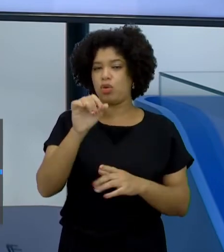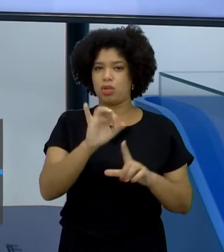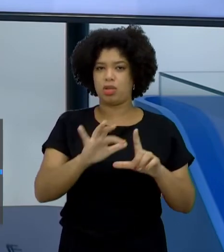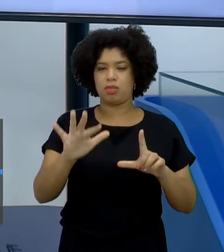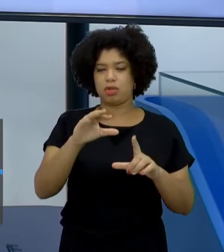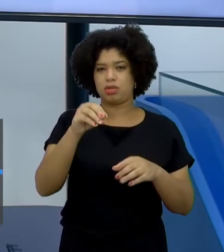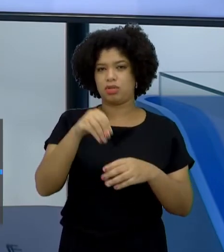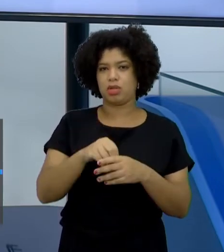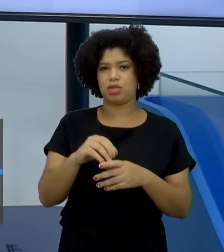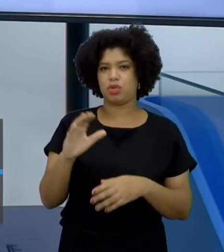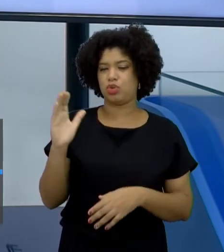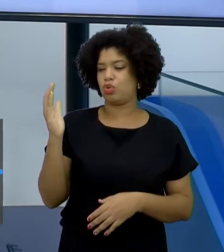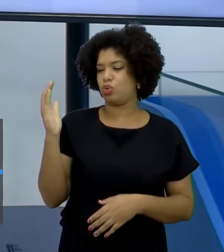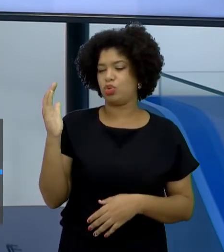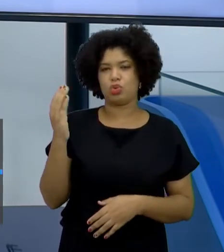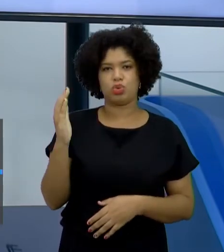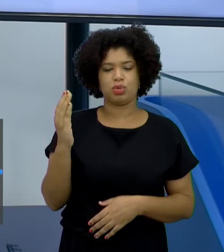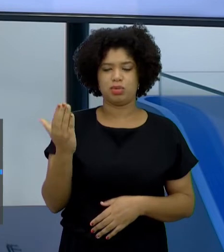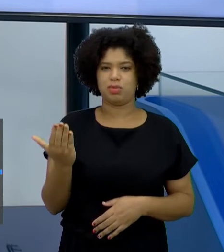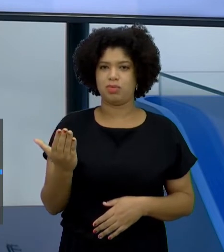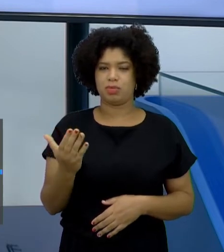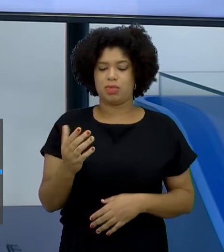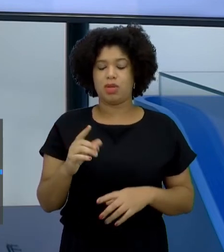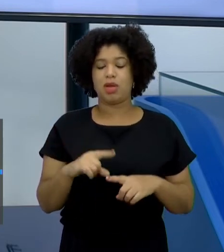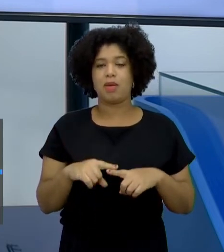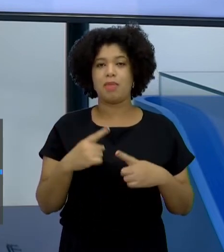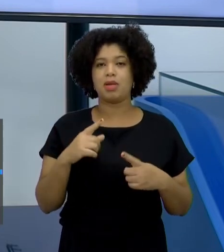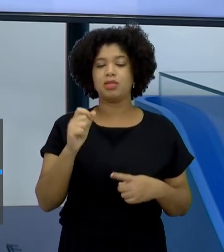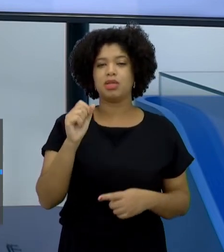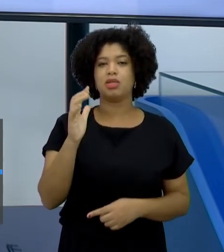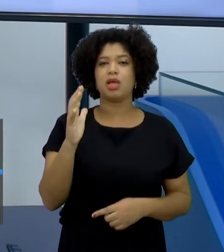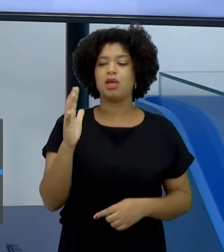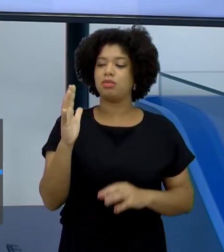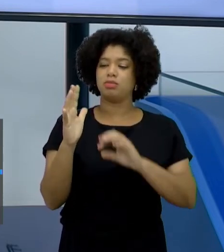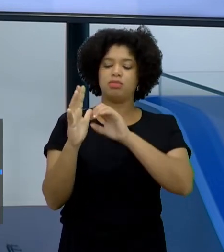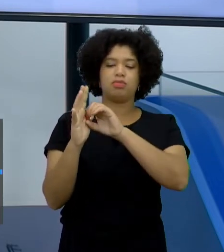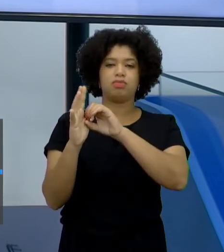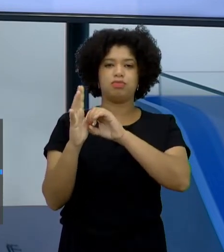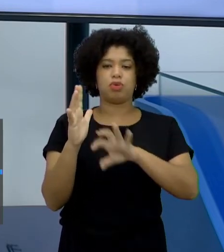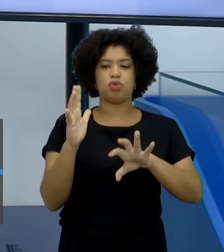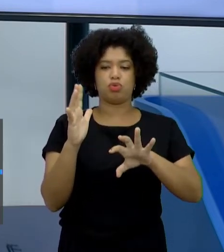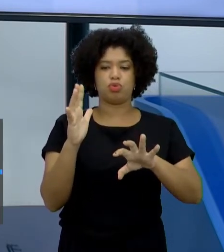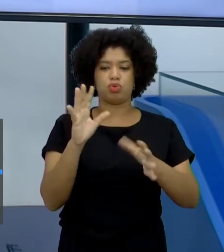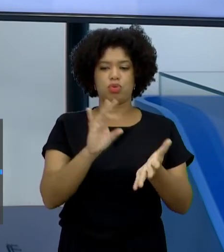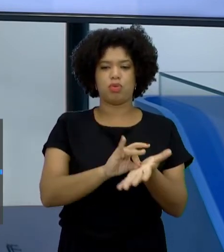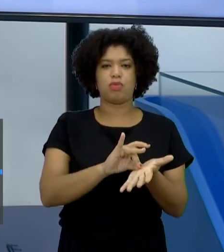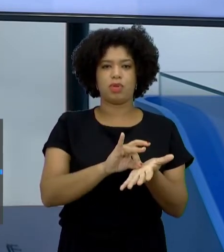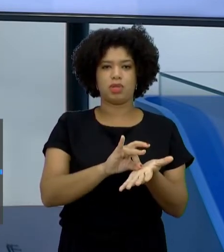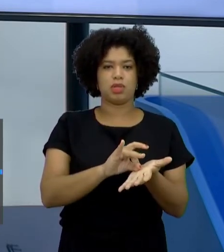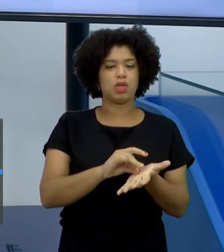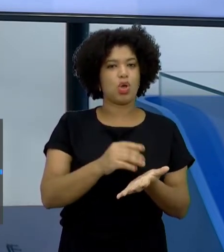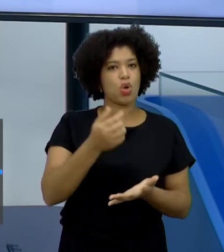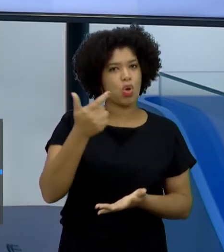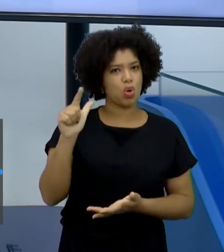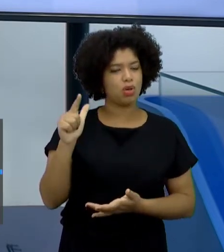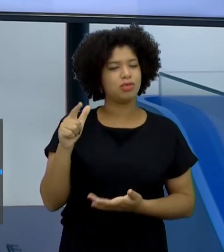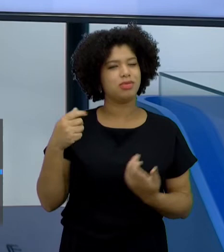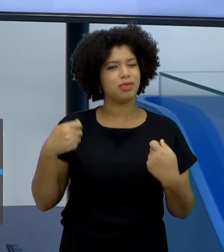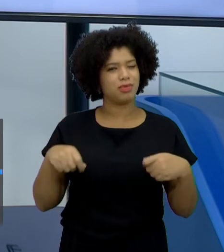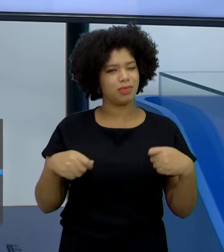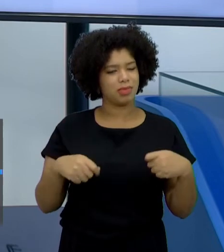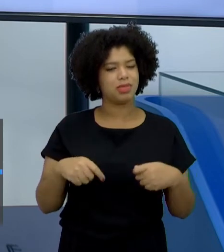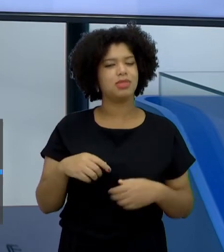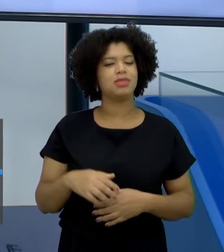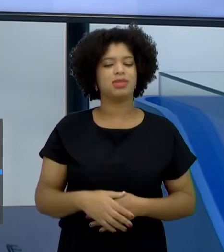do espelho, não tem projeção. As projeções vêm para o campo real, então eu tenho que colocar outras condições. E